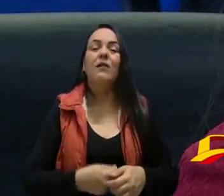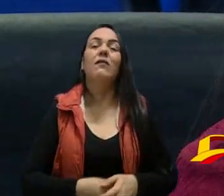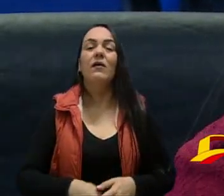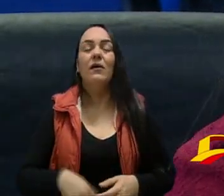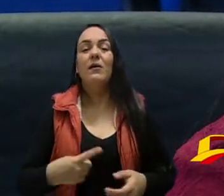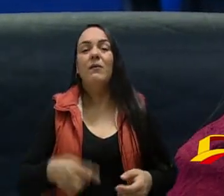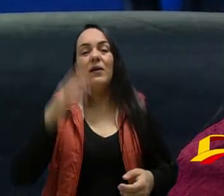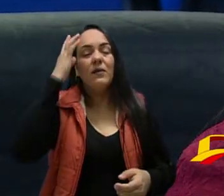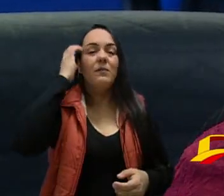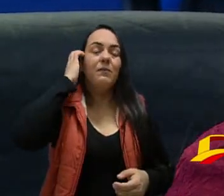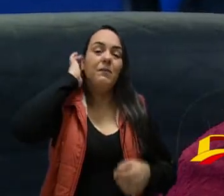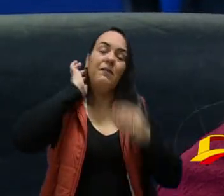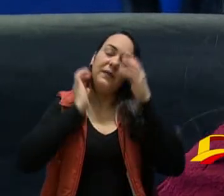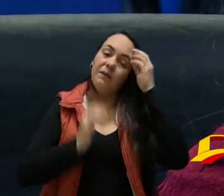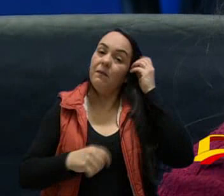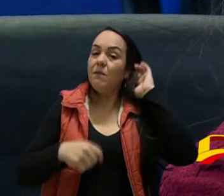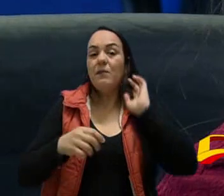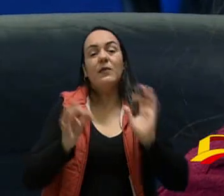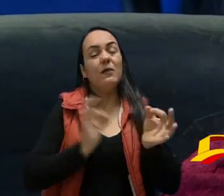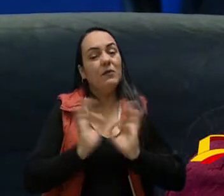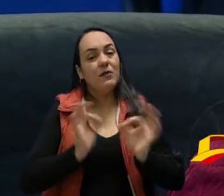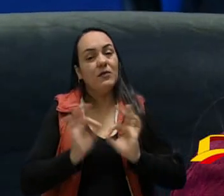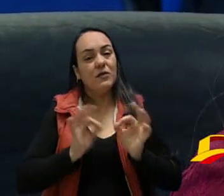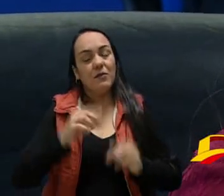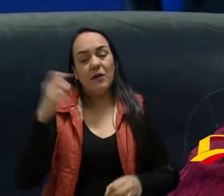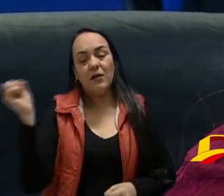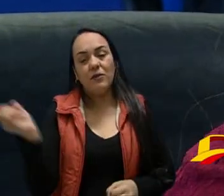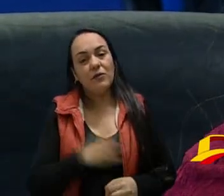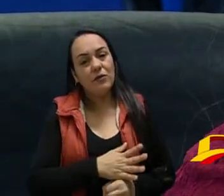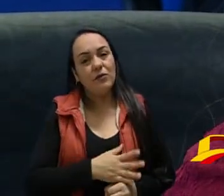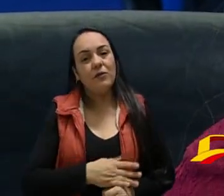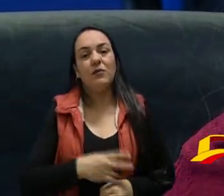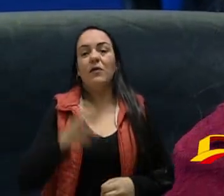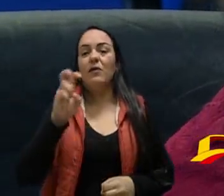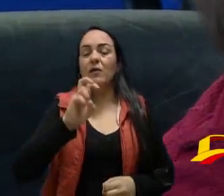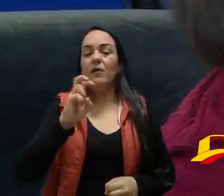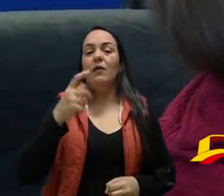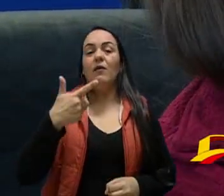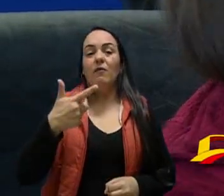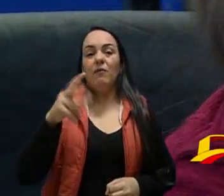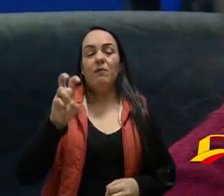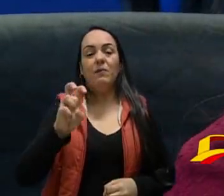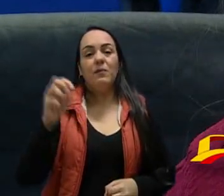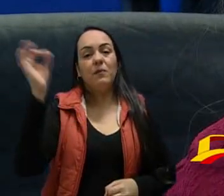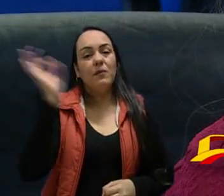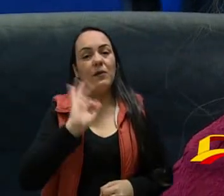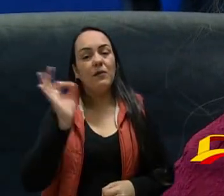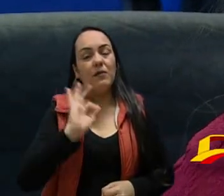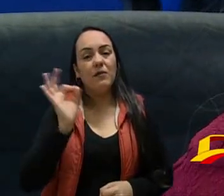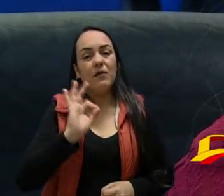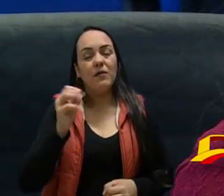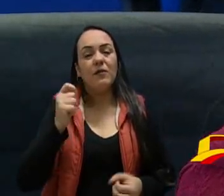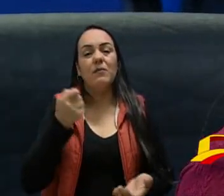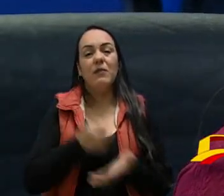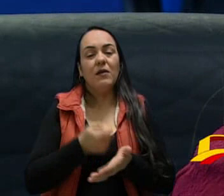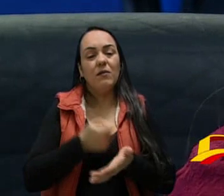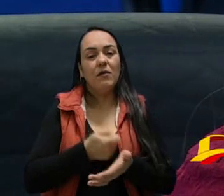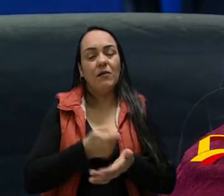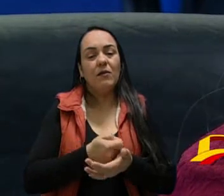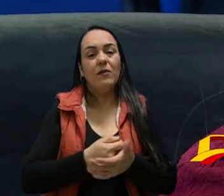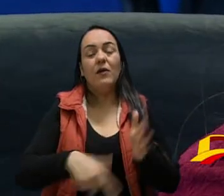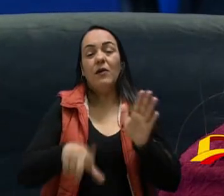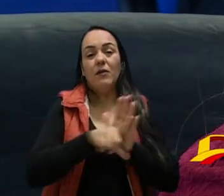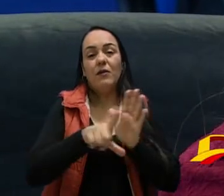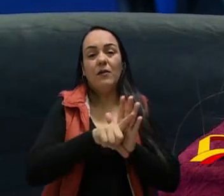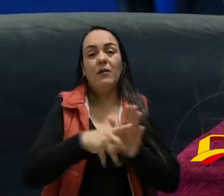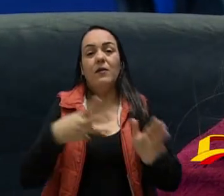precisaria fazer um aditivo de contrato o aditivo de contrato é permitido até 25 por cento do valor do contrato com a lei